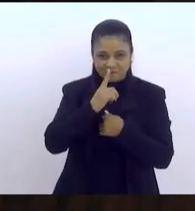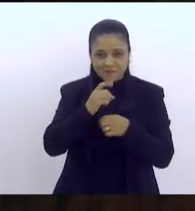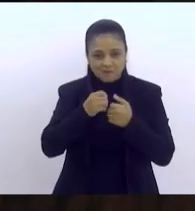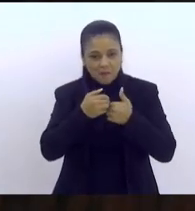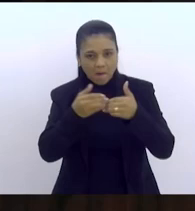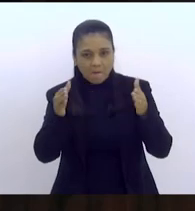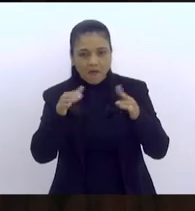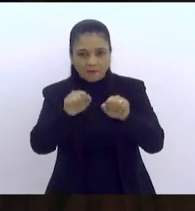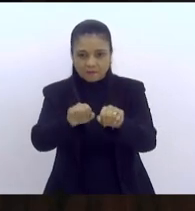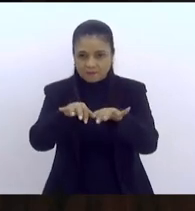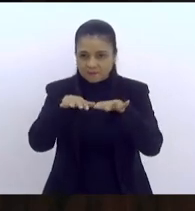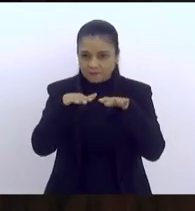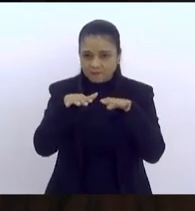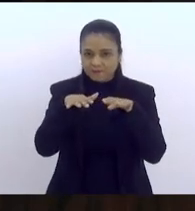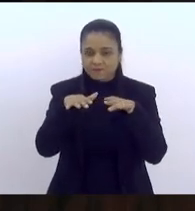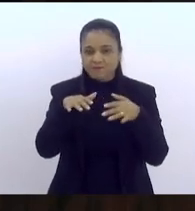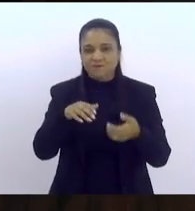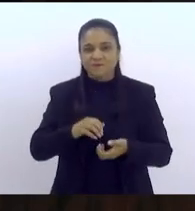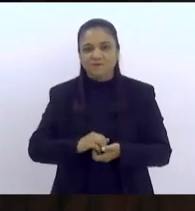sessão. Presidente,